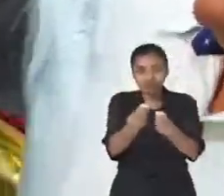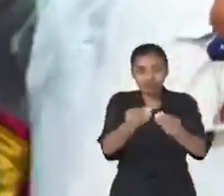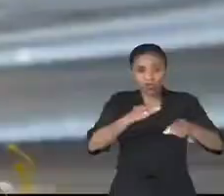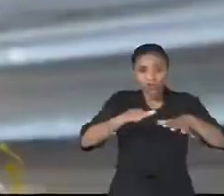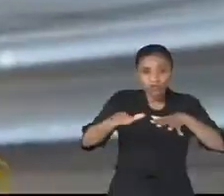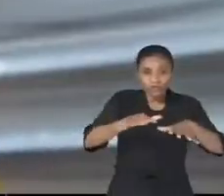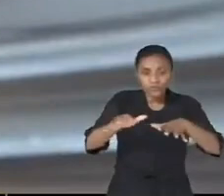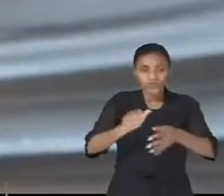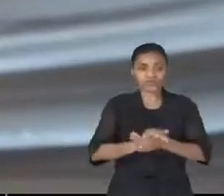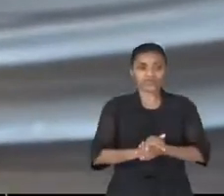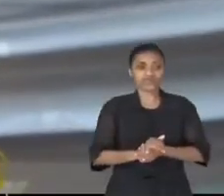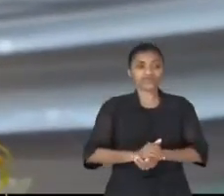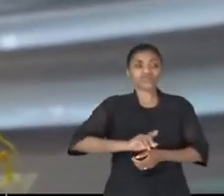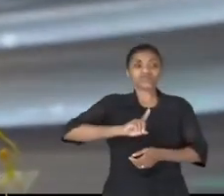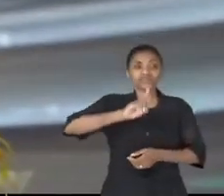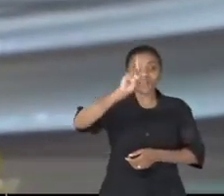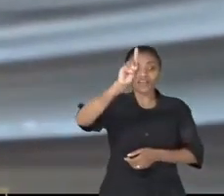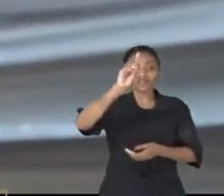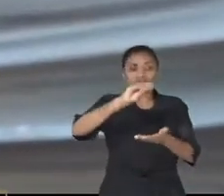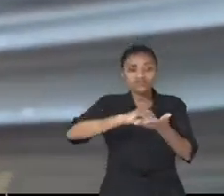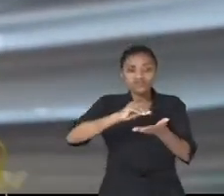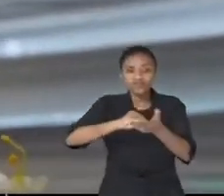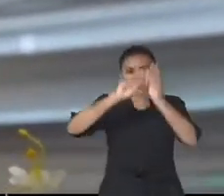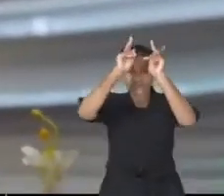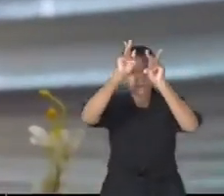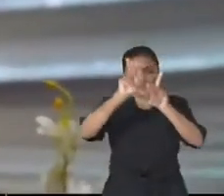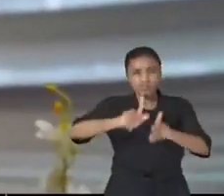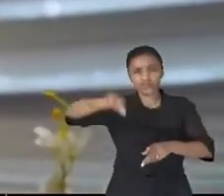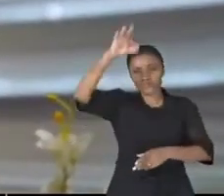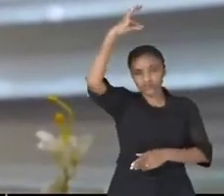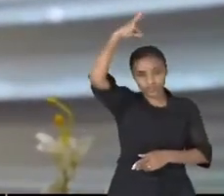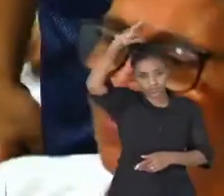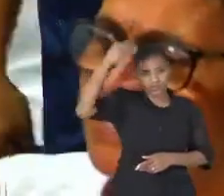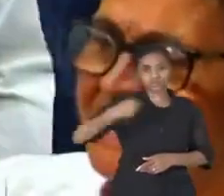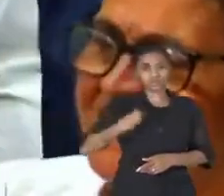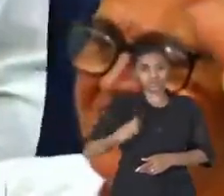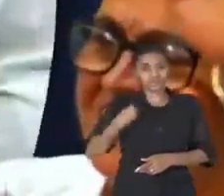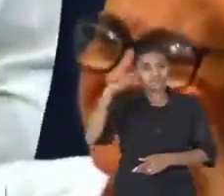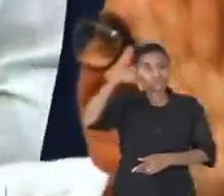nesta noite. Está faltando presença.